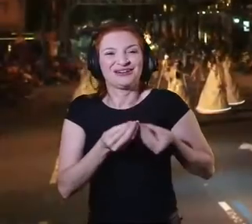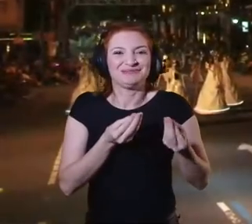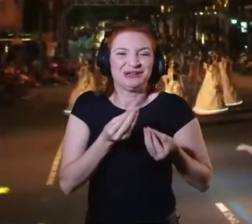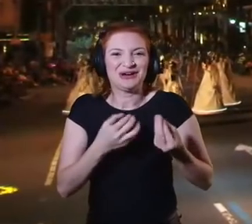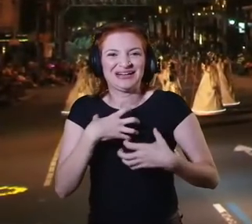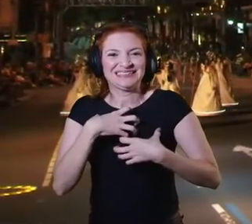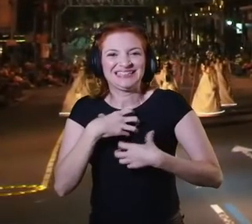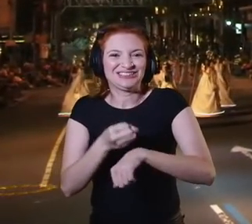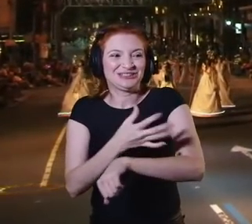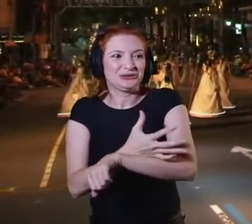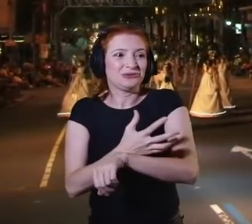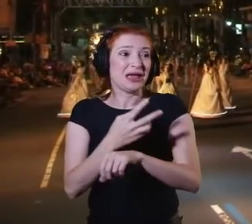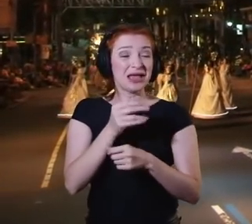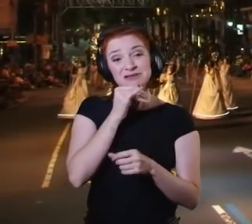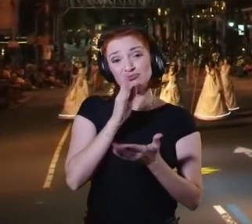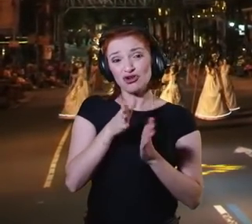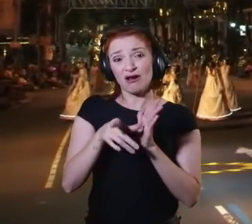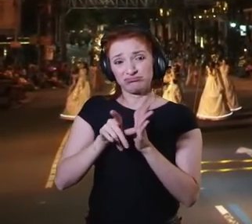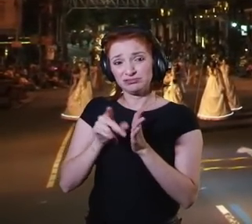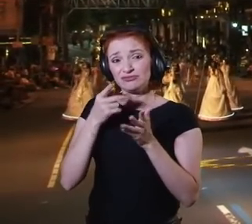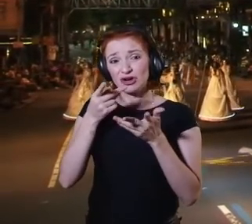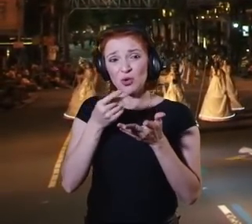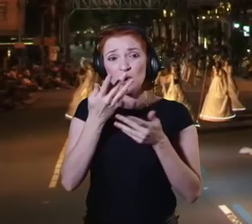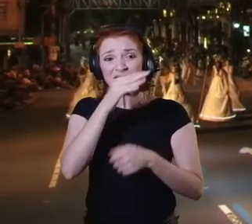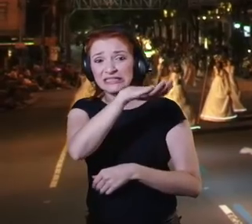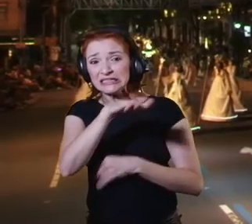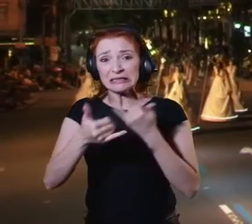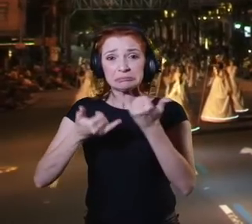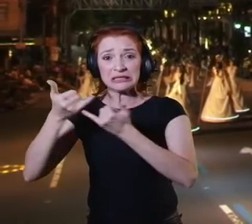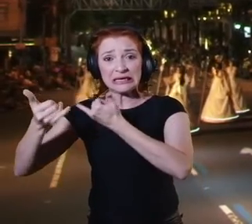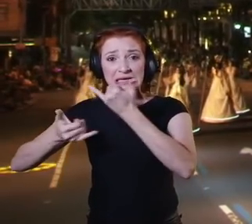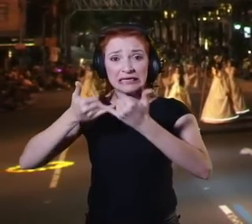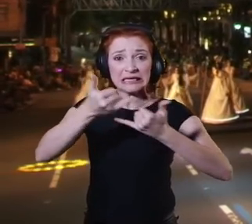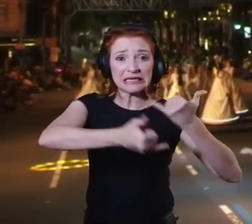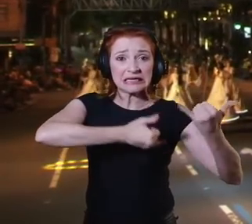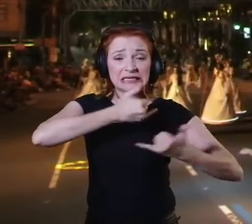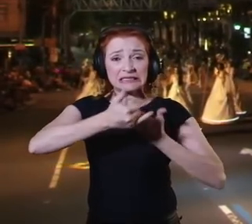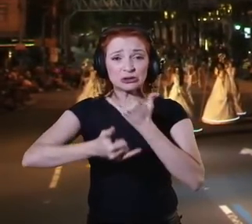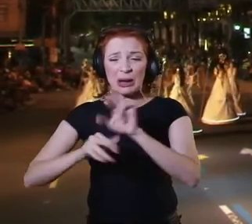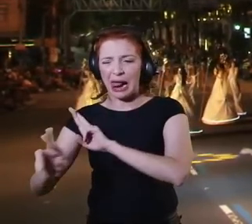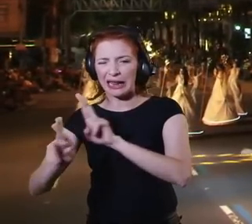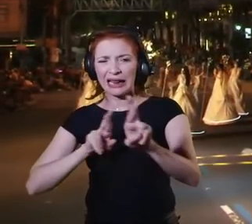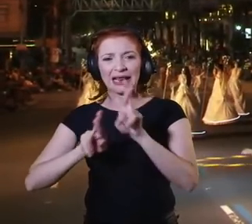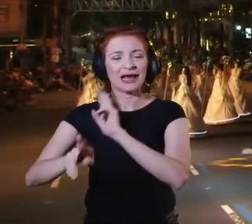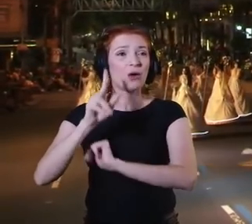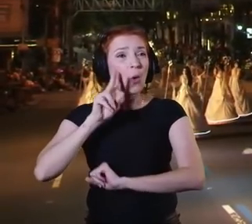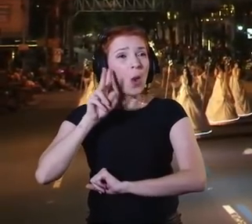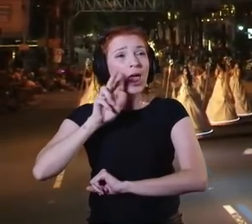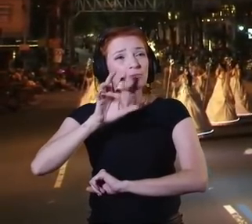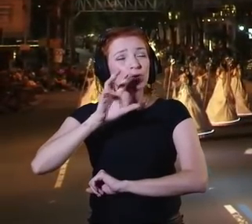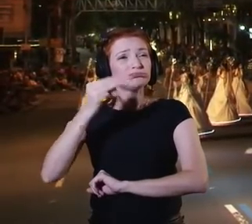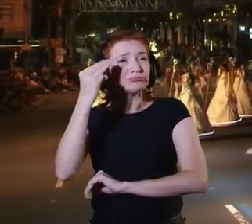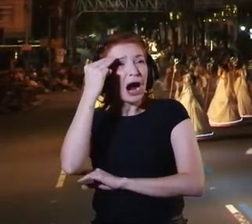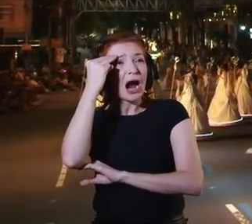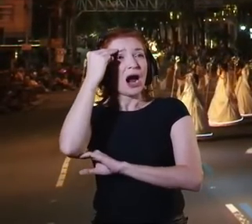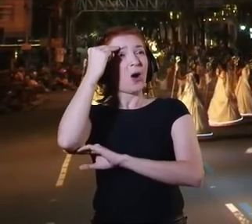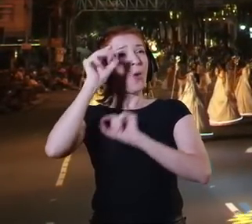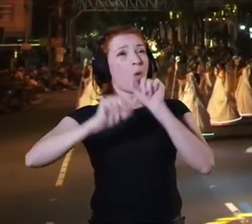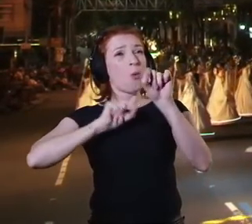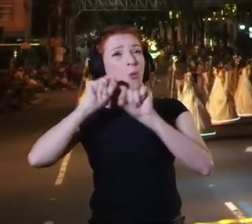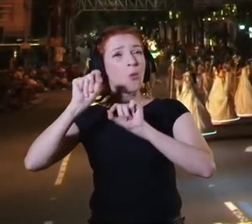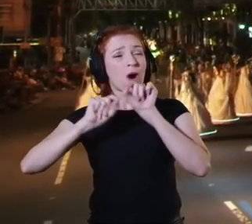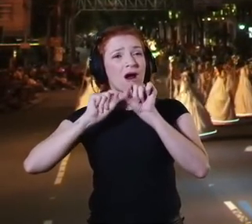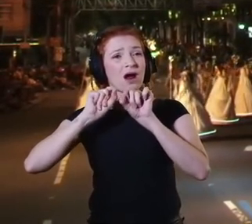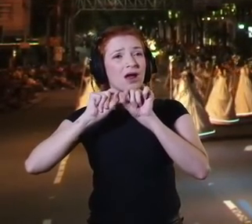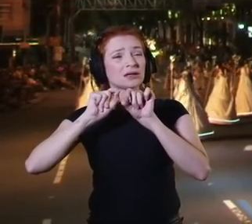Vendo essas crianças, né? Assim como o Zé estava falando, essa questão da interação, já me remete a uma memória de uma das